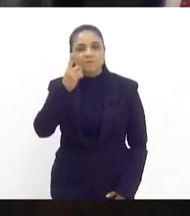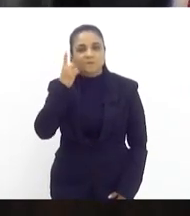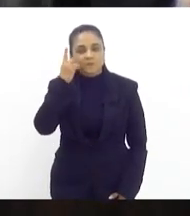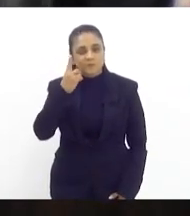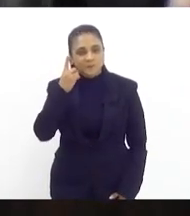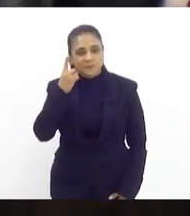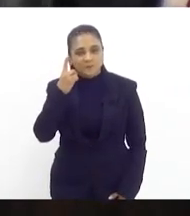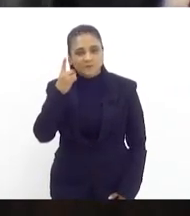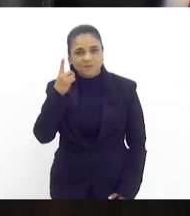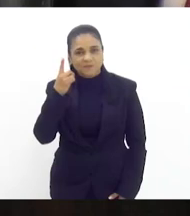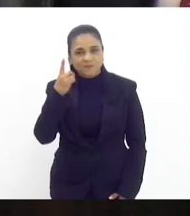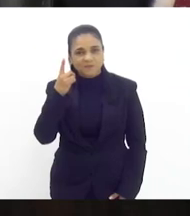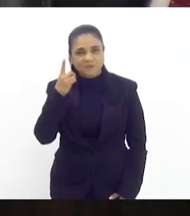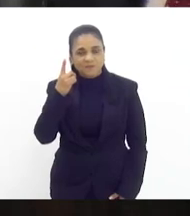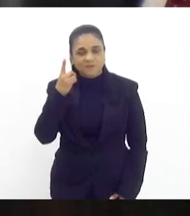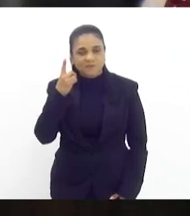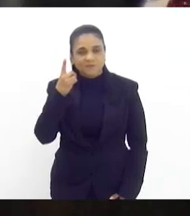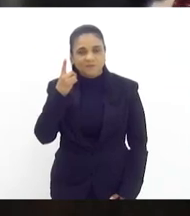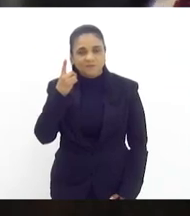Deputado...